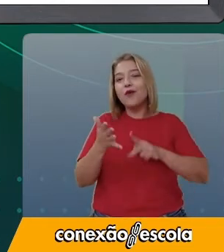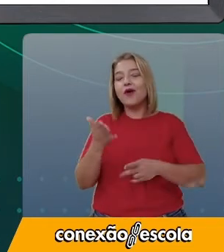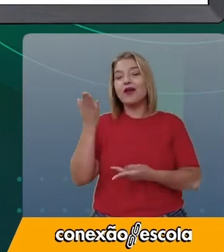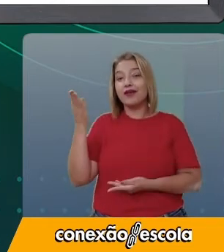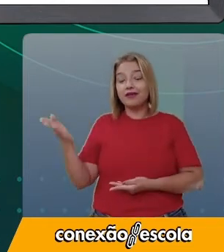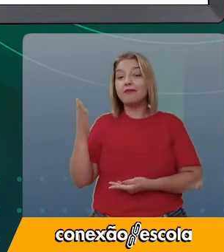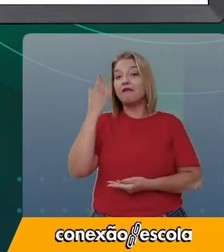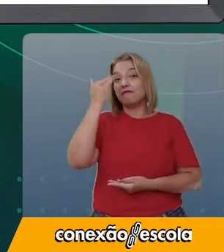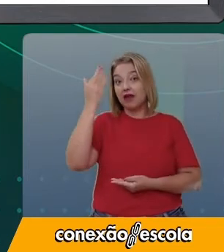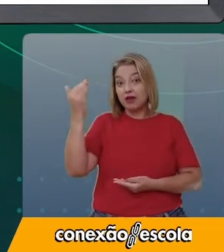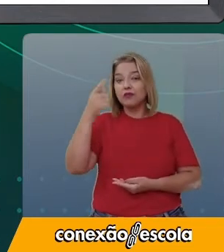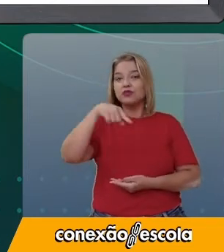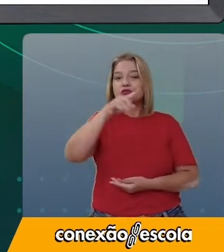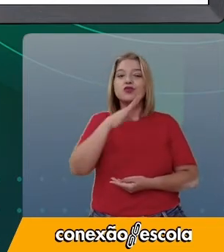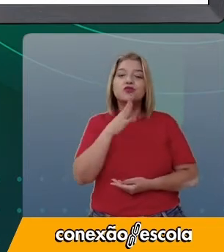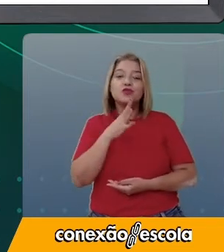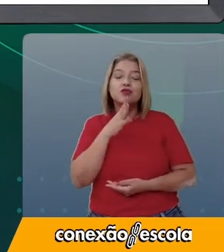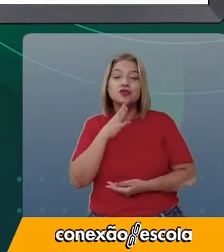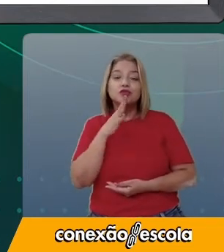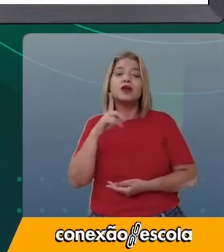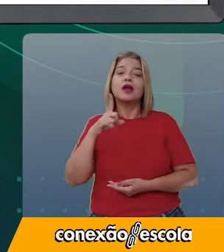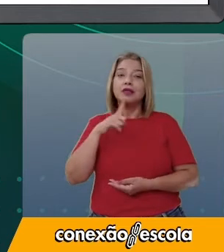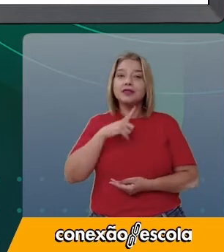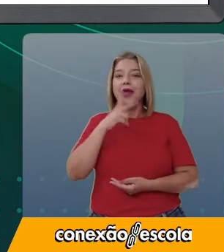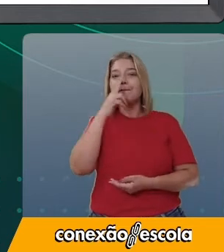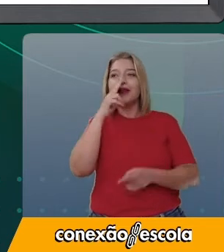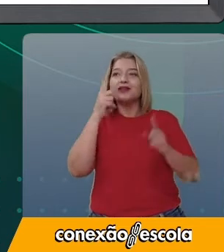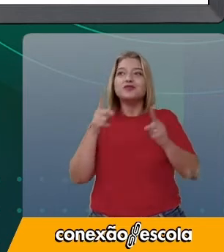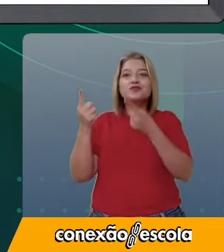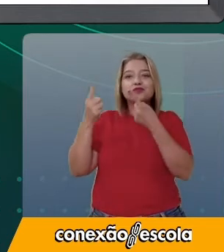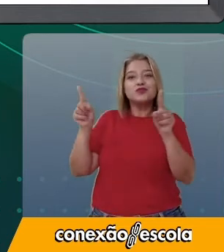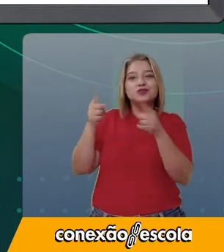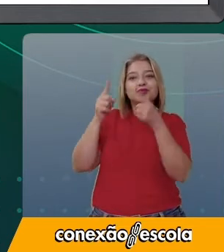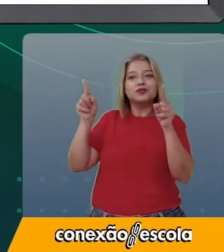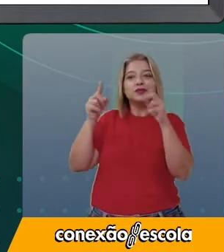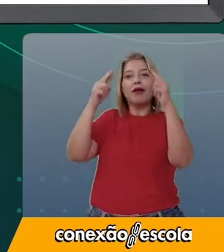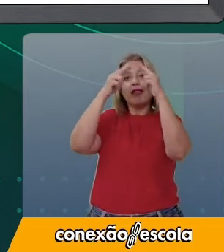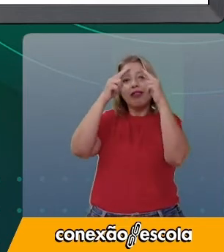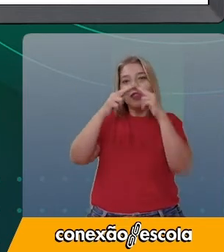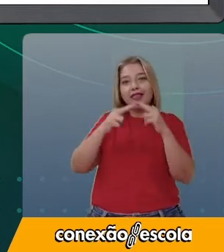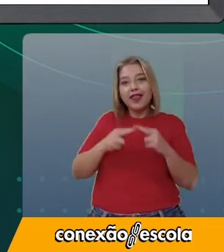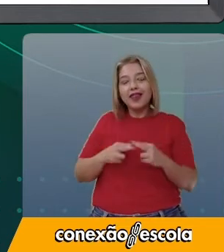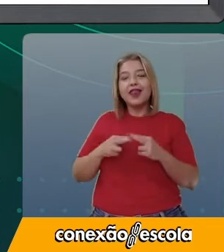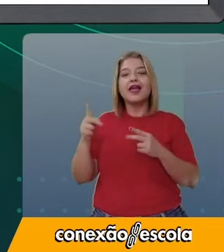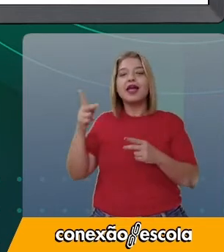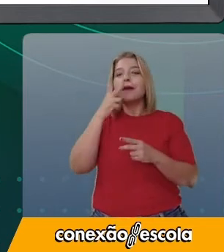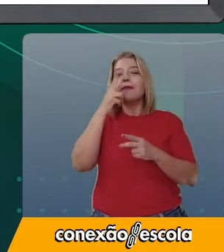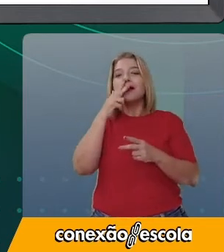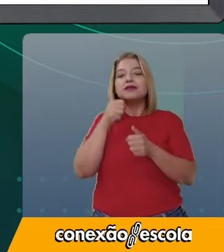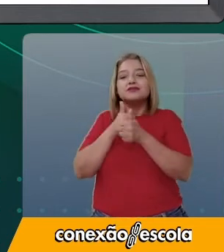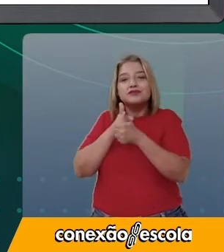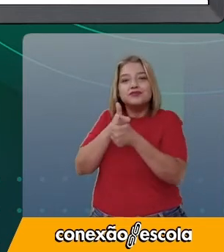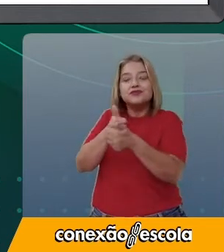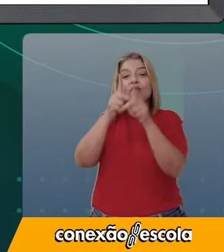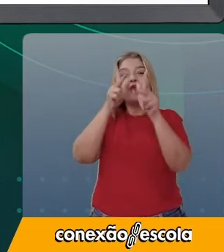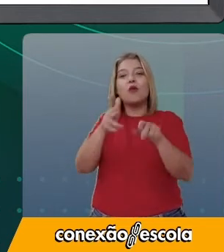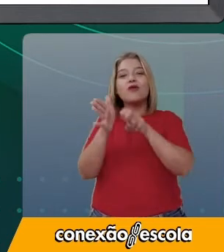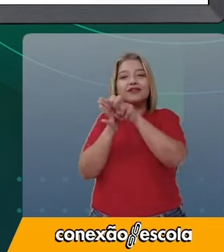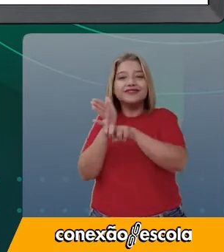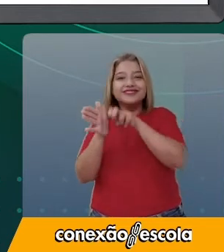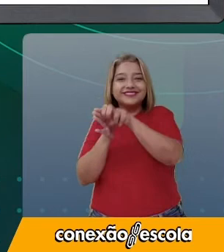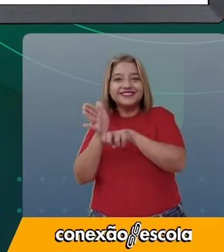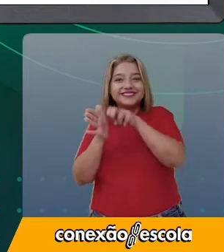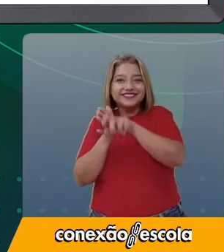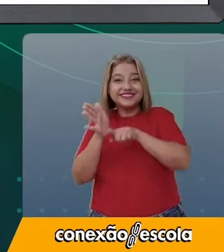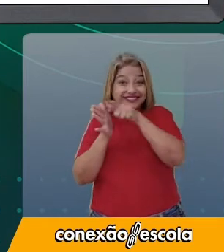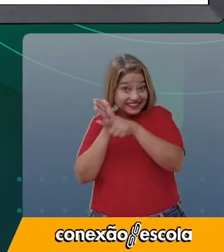para vocês. E ele tem uma certa musicalidade. Ele tenta acompanhar o ritmo do trem de